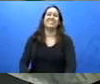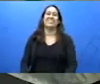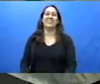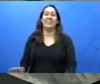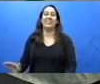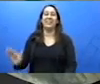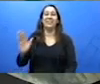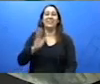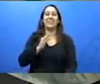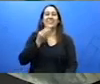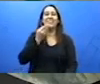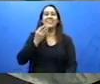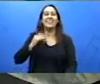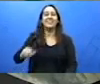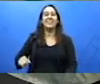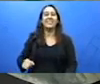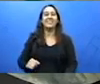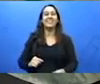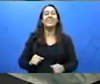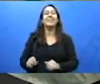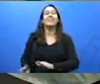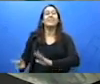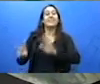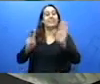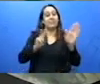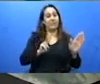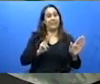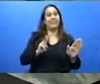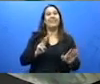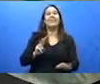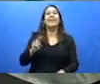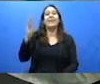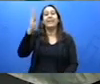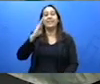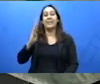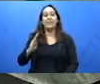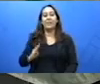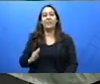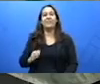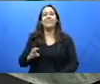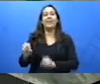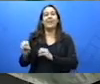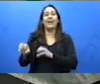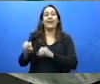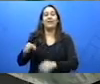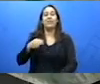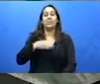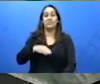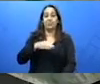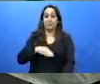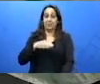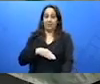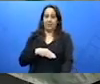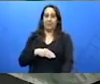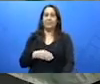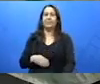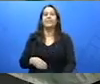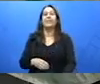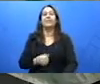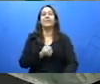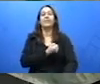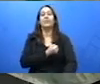Olá, crianças! Estamos aqui na Semana da Pátria e aula de língua portuguesa, a nossa 28ª